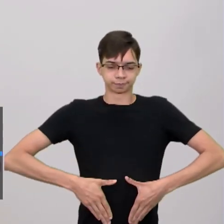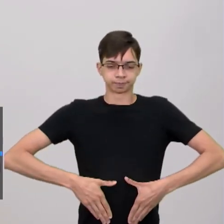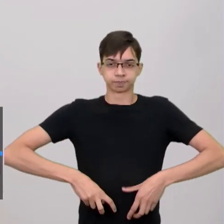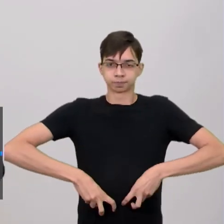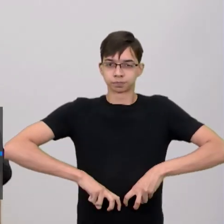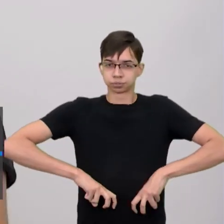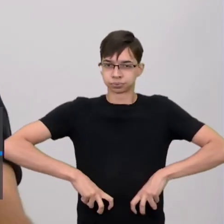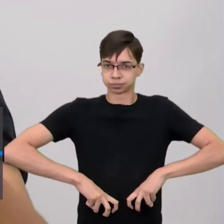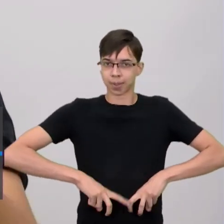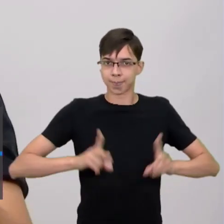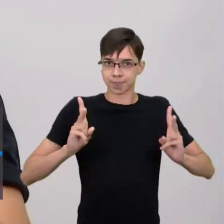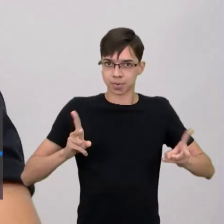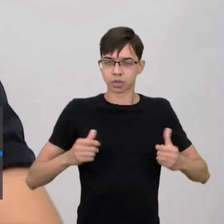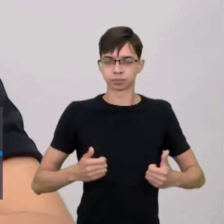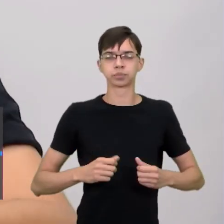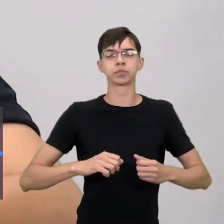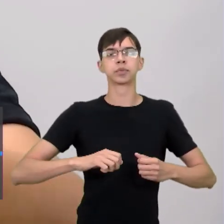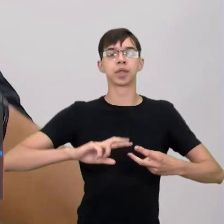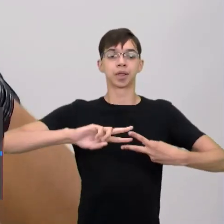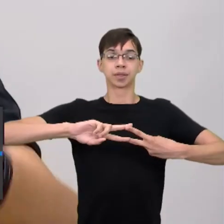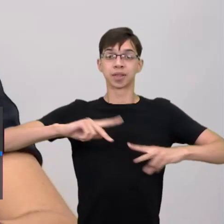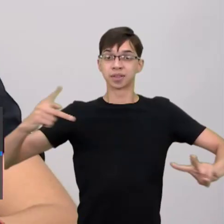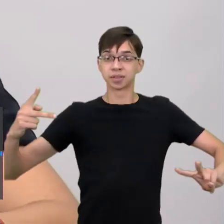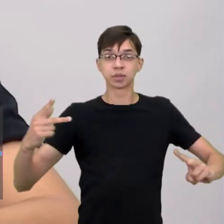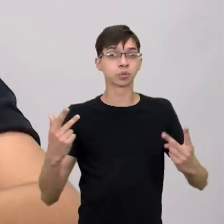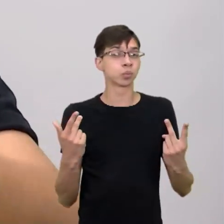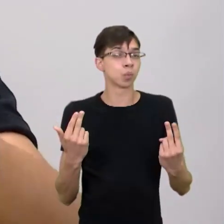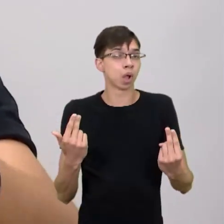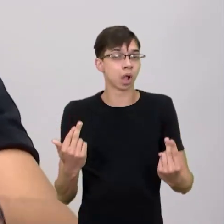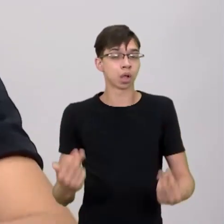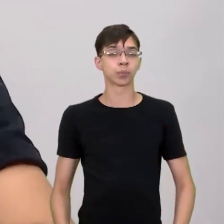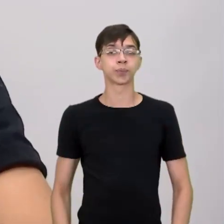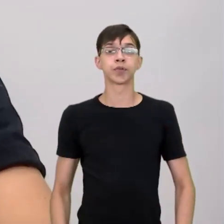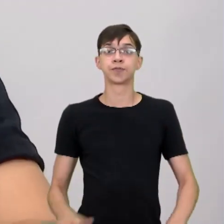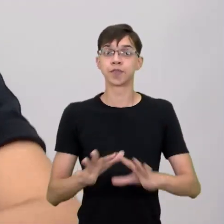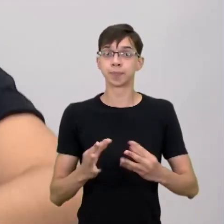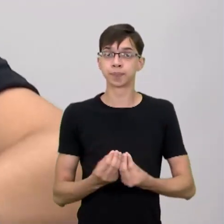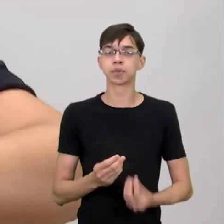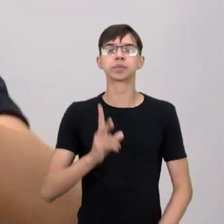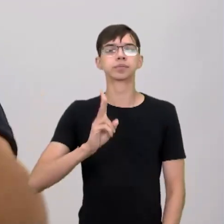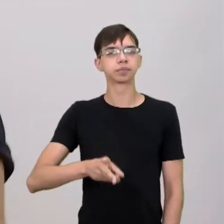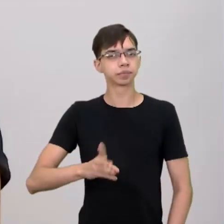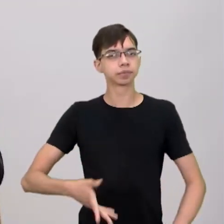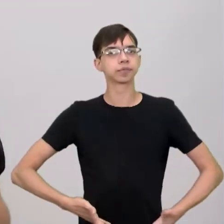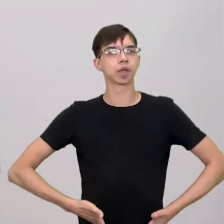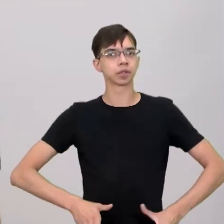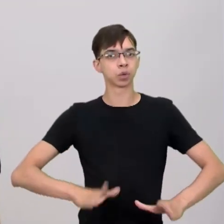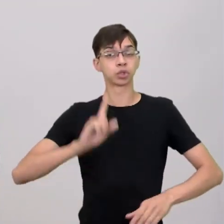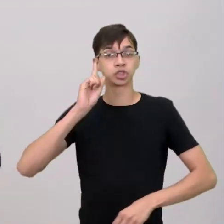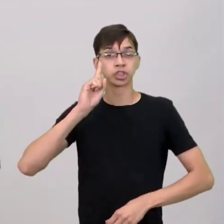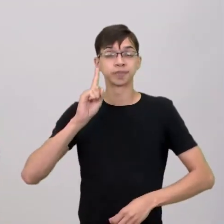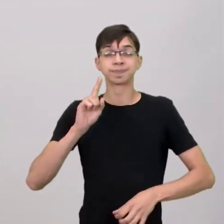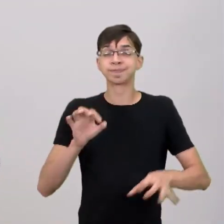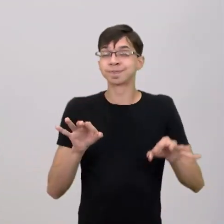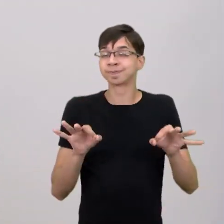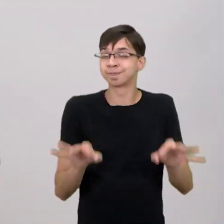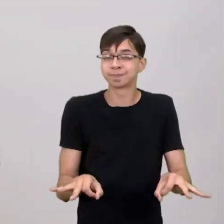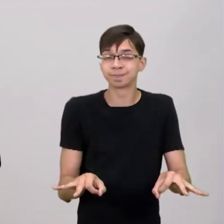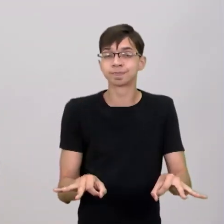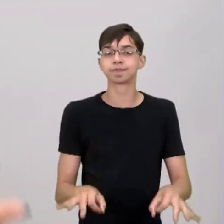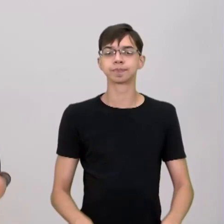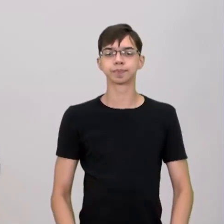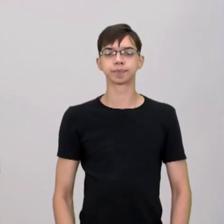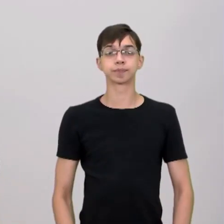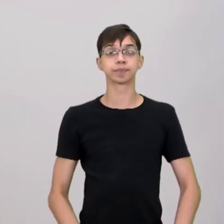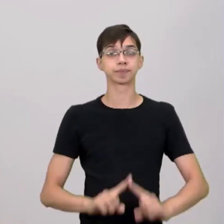tá? Nasceram na mesma família, na mesma data, mesma coisa. Se você pegar esses 2 irmãos, eles não